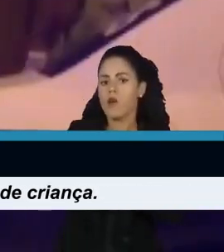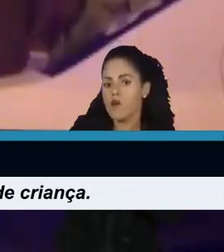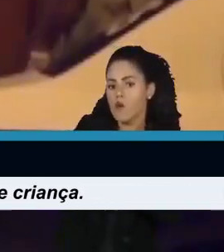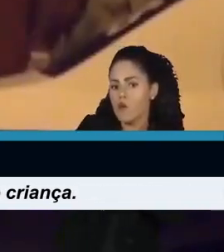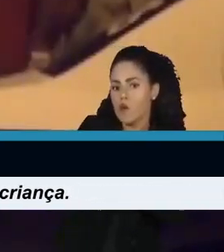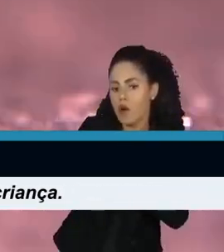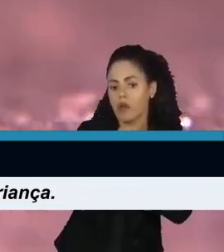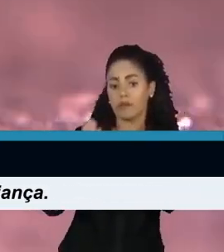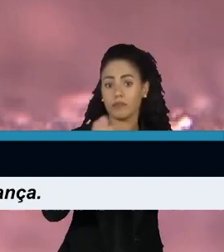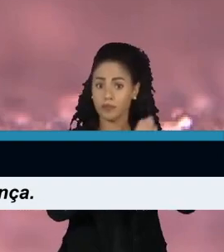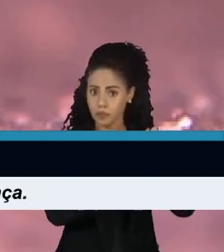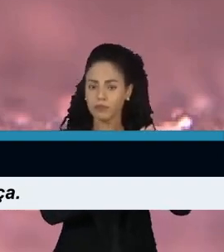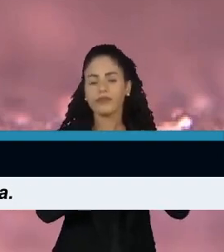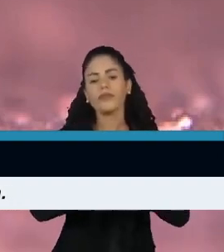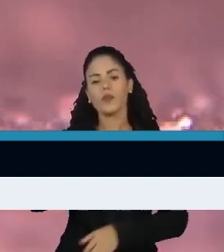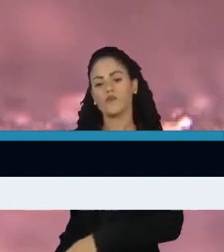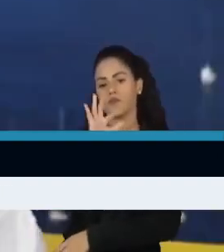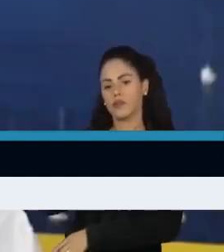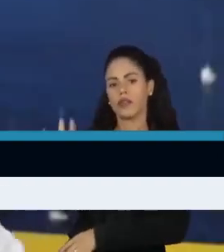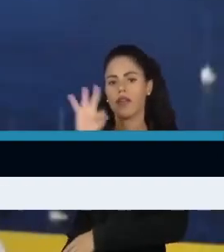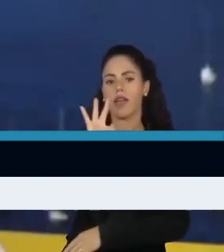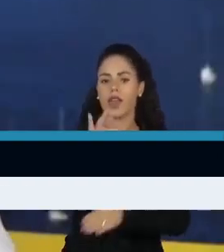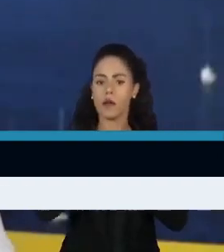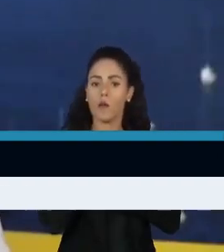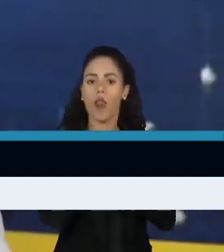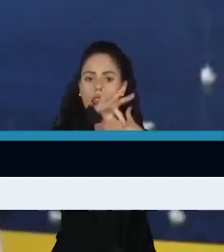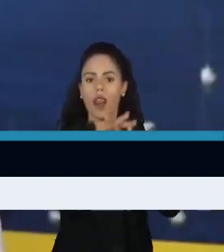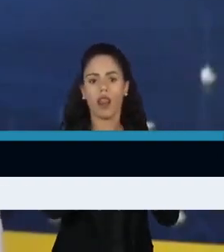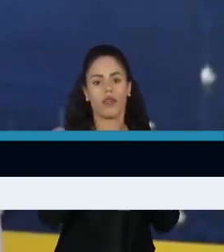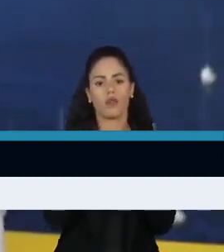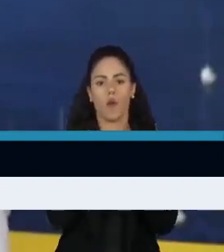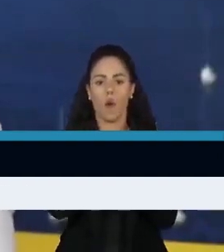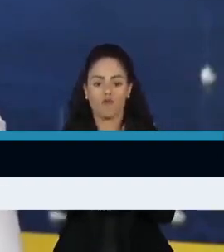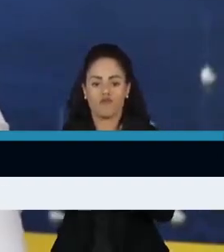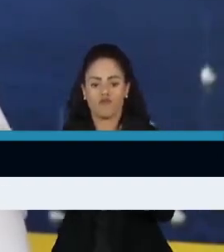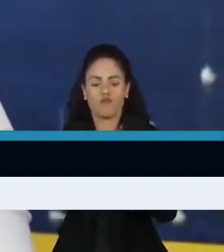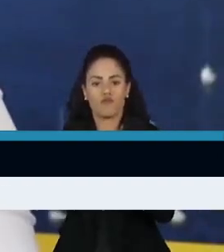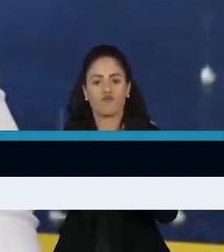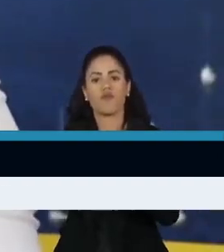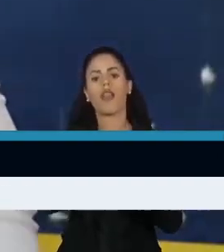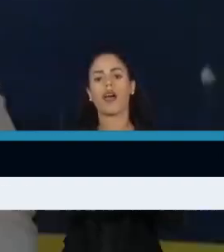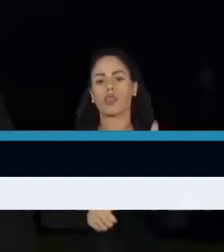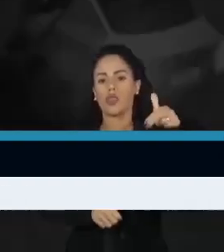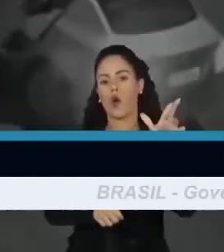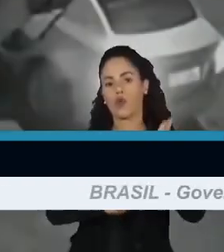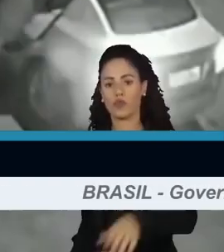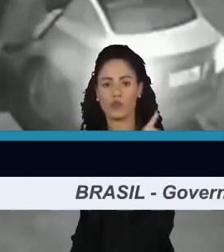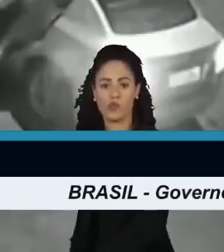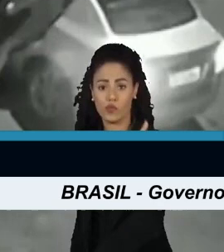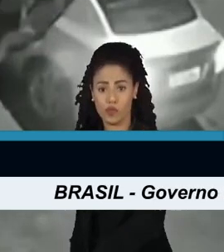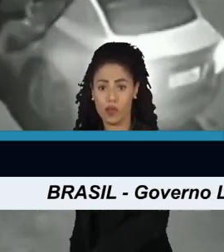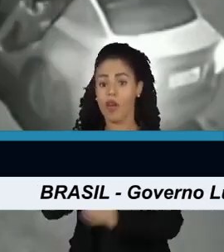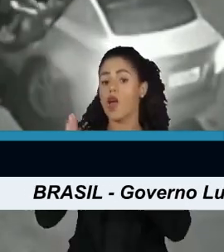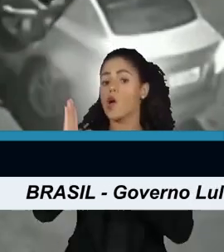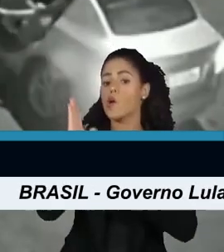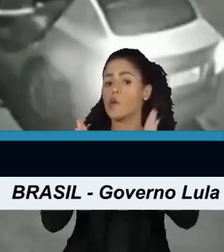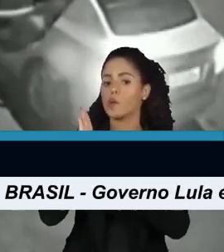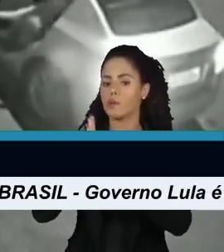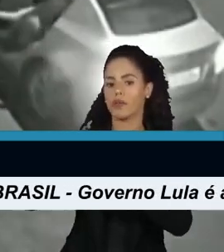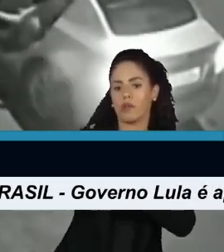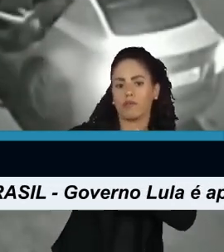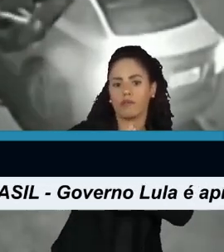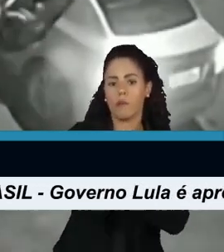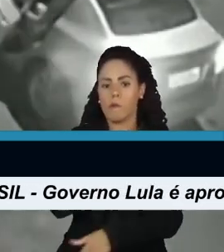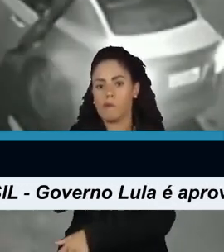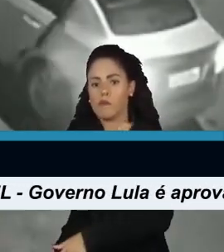da Polícia Federal, ele lidera uma milícia que disputa o controle da Zona Norte do Rio de Janeiro. Na época do crime, a